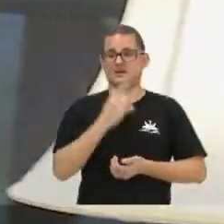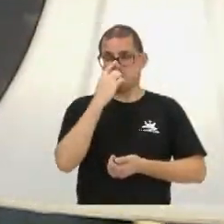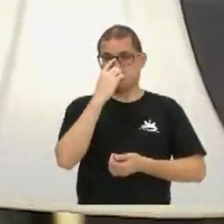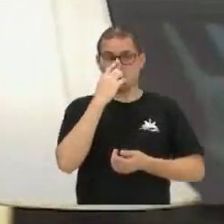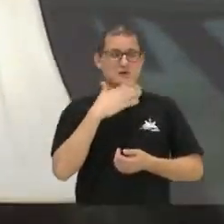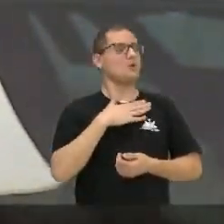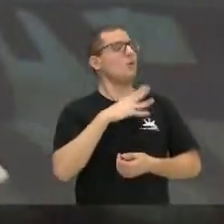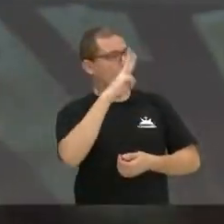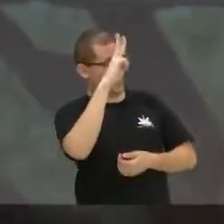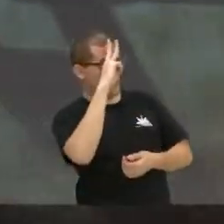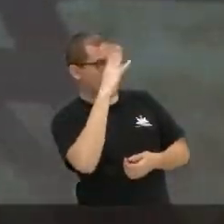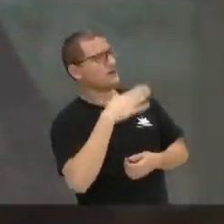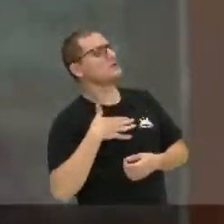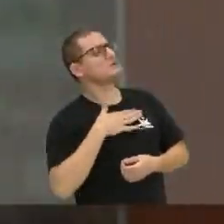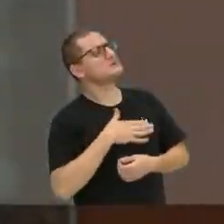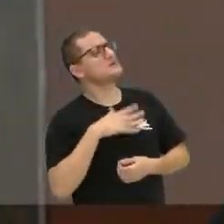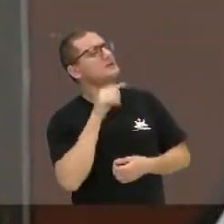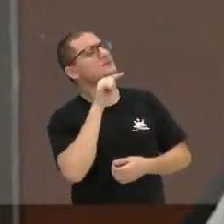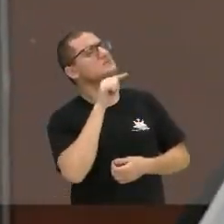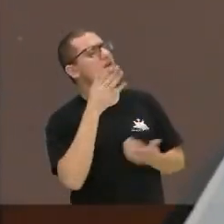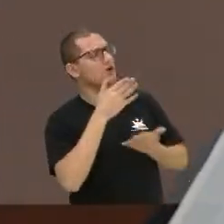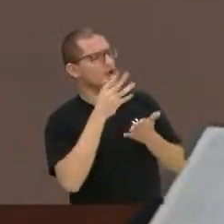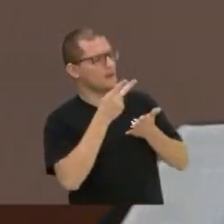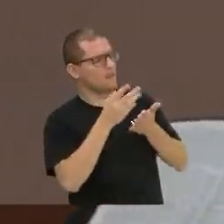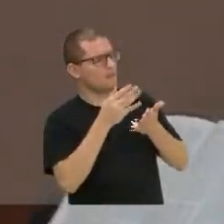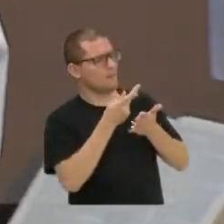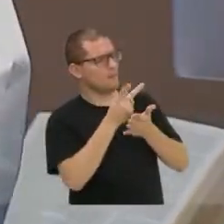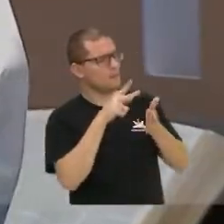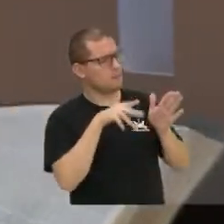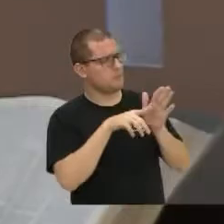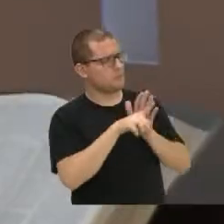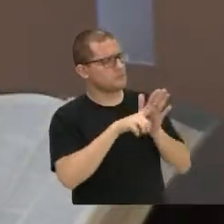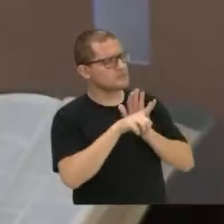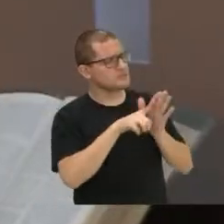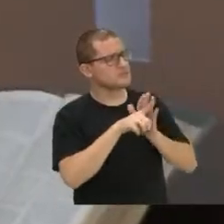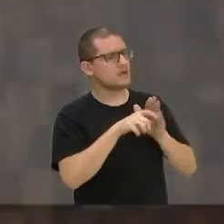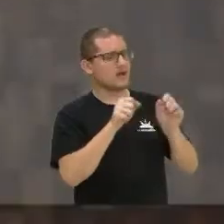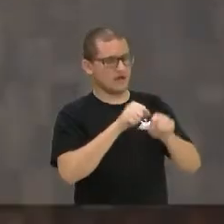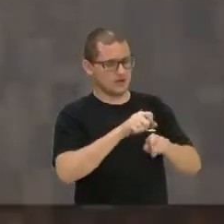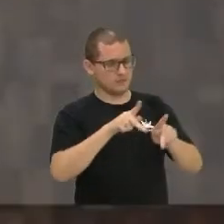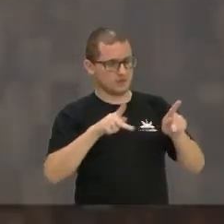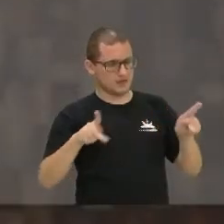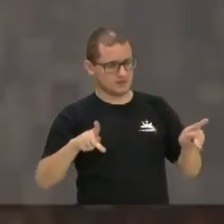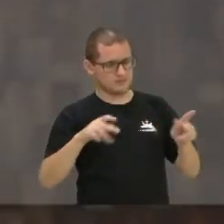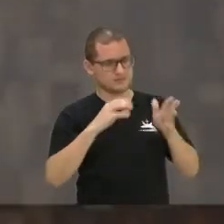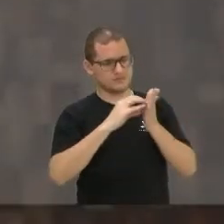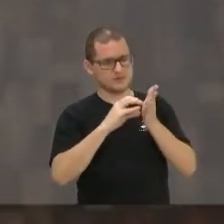william para apocalipse 16 19 por favor